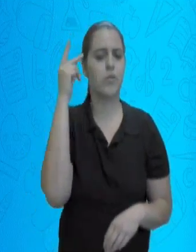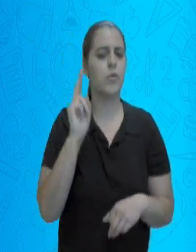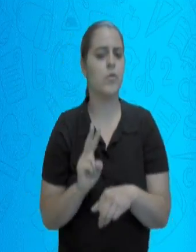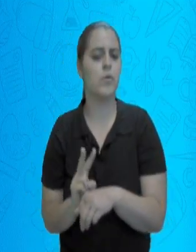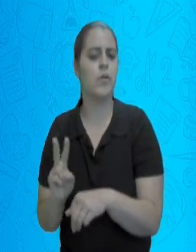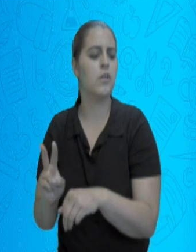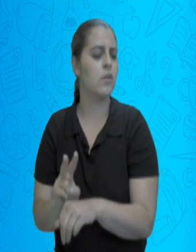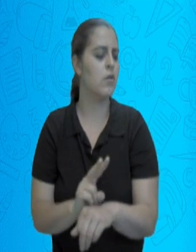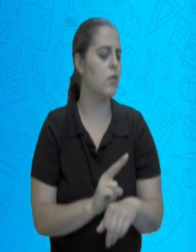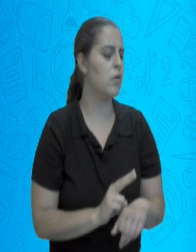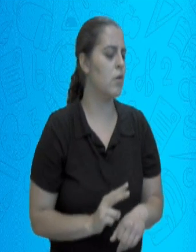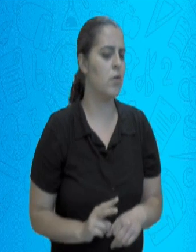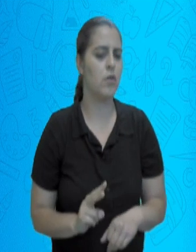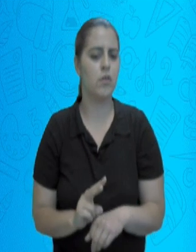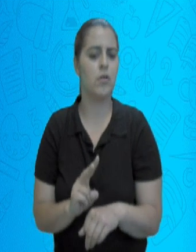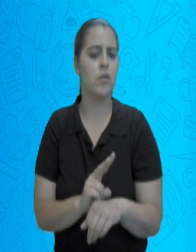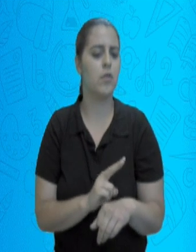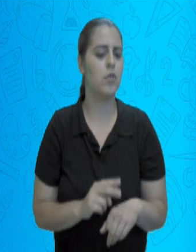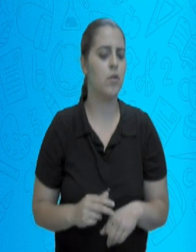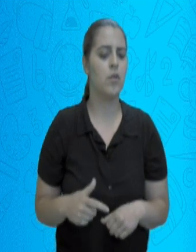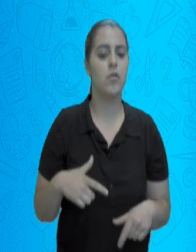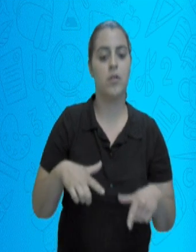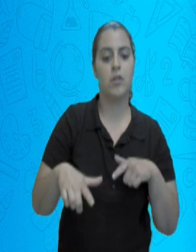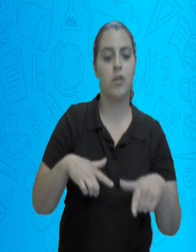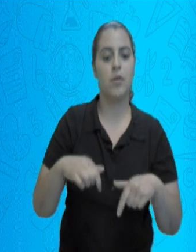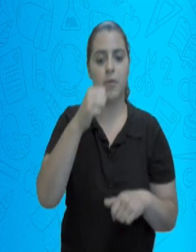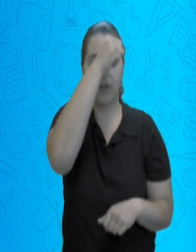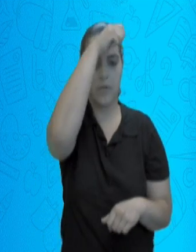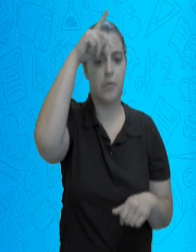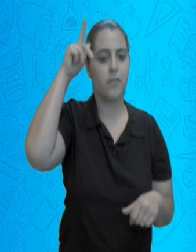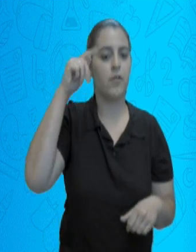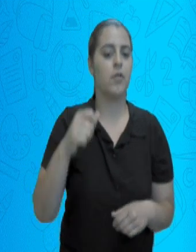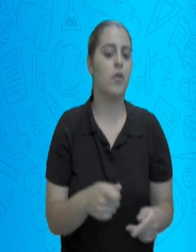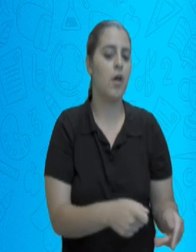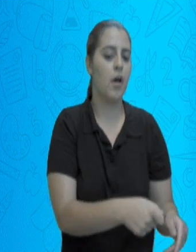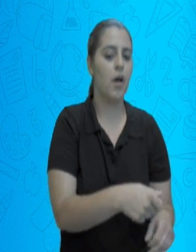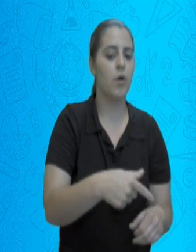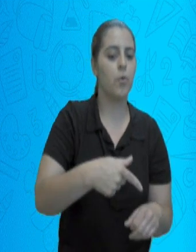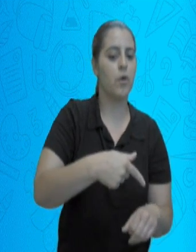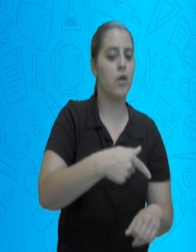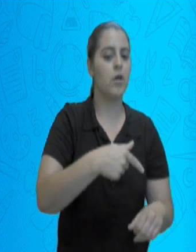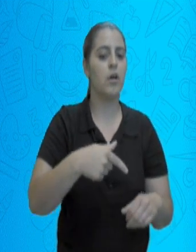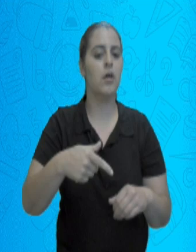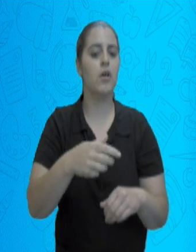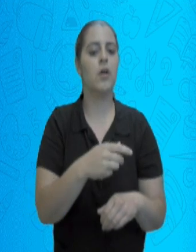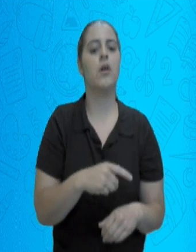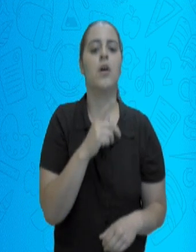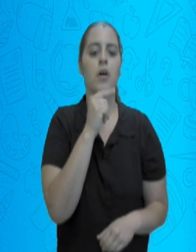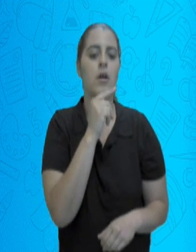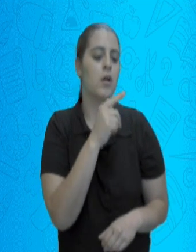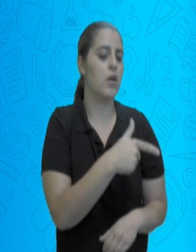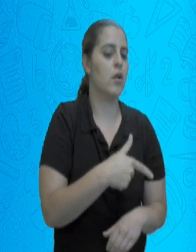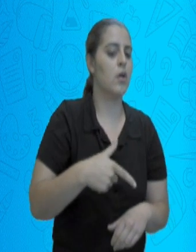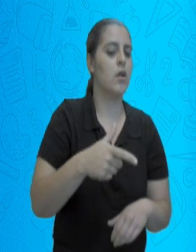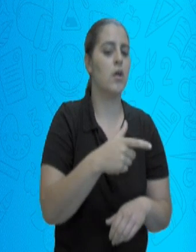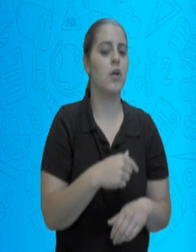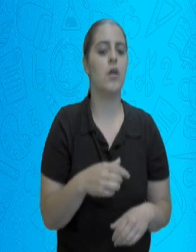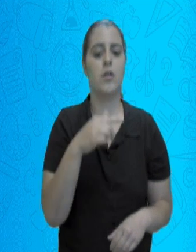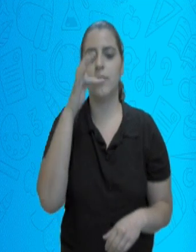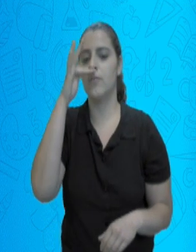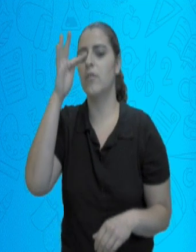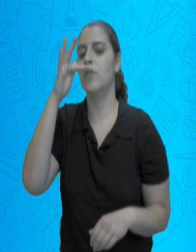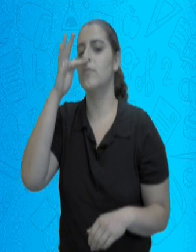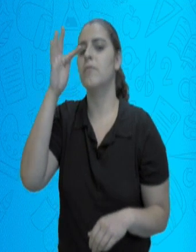cidade as pessoas que trabalham para a prefeitura aguando as plantas dos jardins expostos, jardins grandes